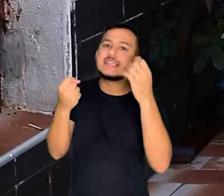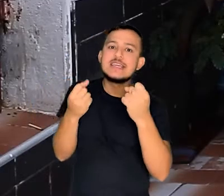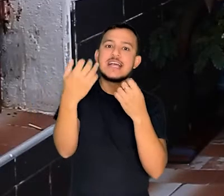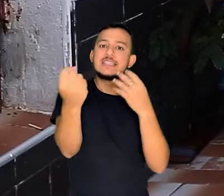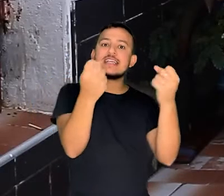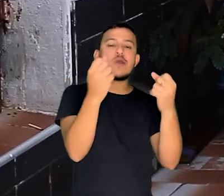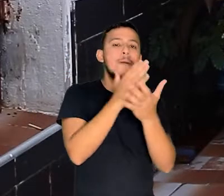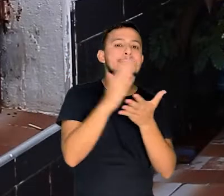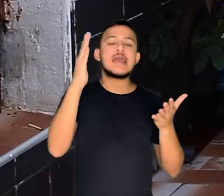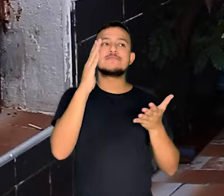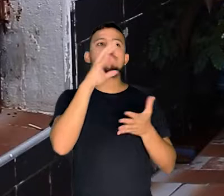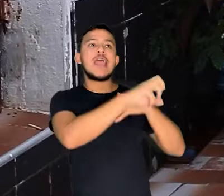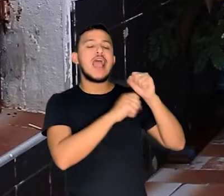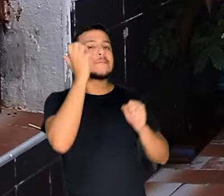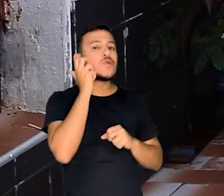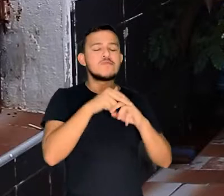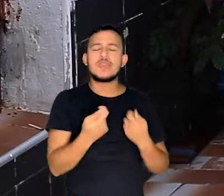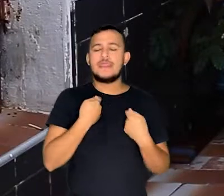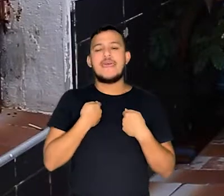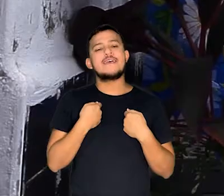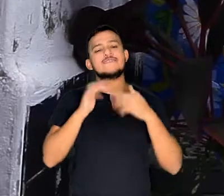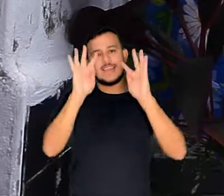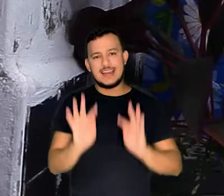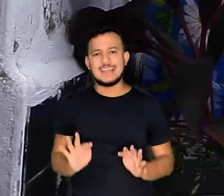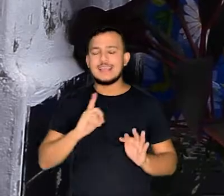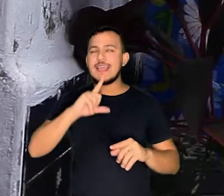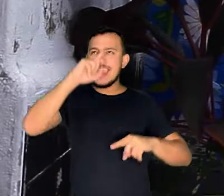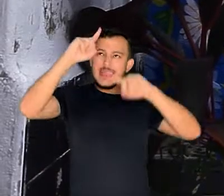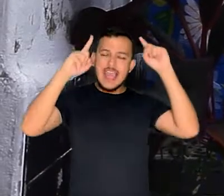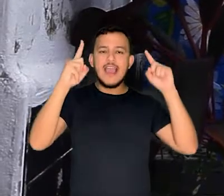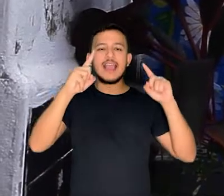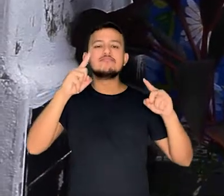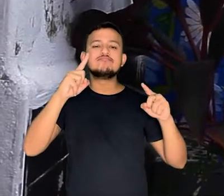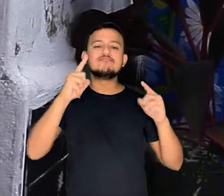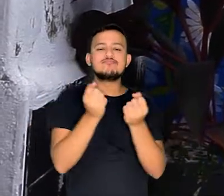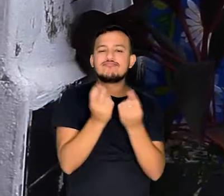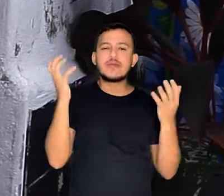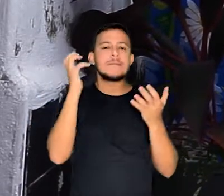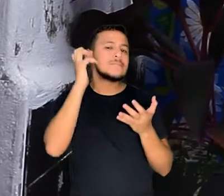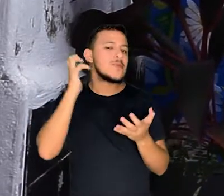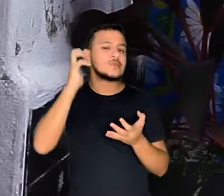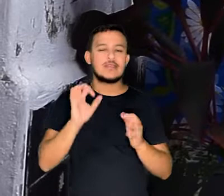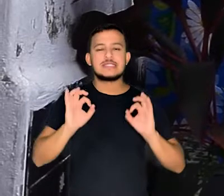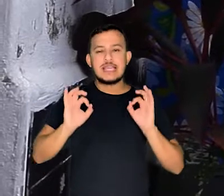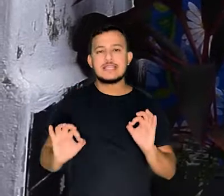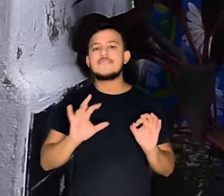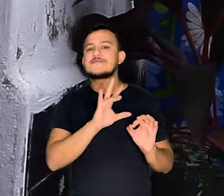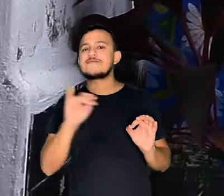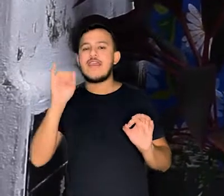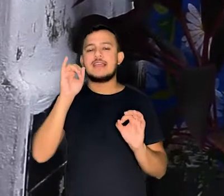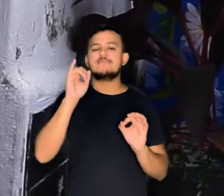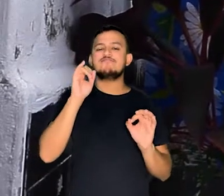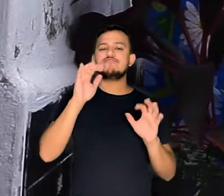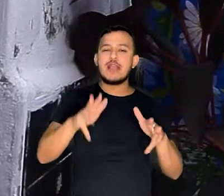alimento. Isso me faz feliz. E tem várias ideias já de criações que com certeza vai enriquecer